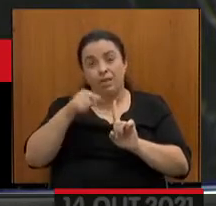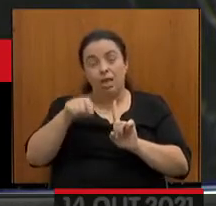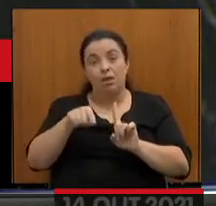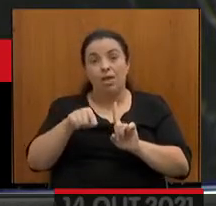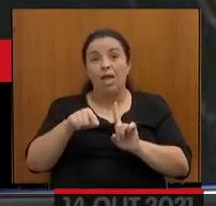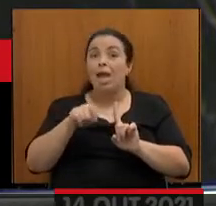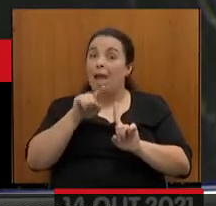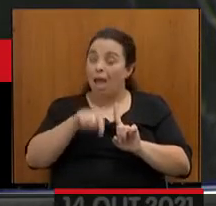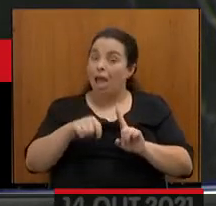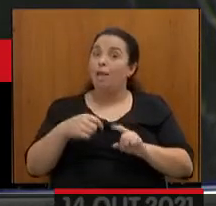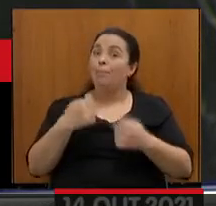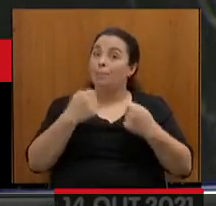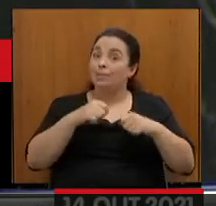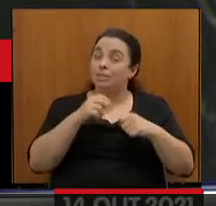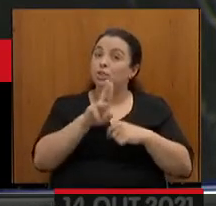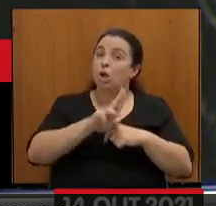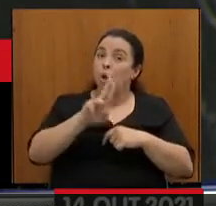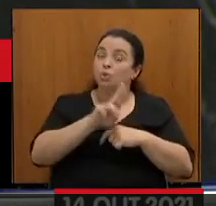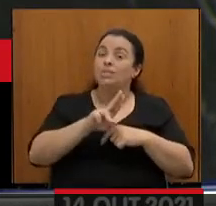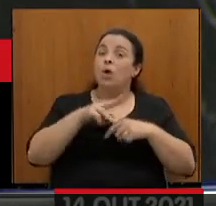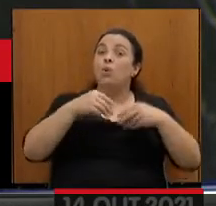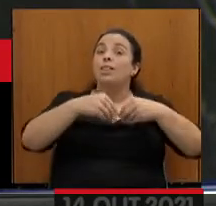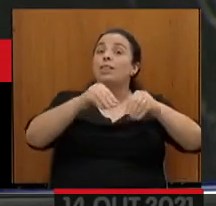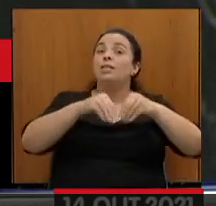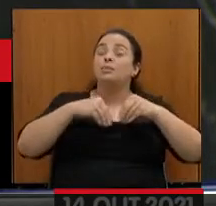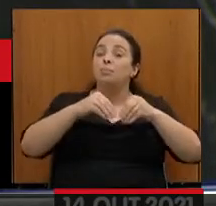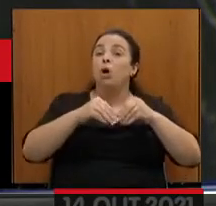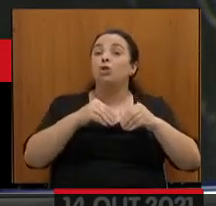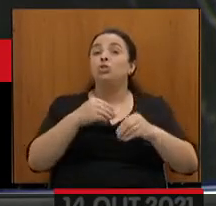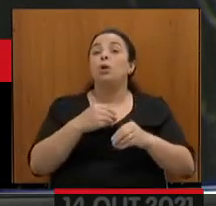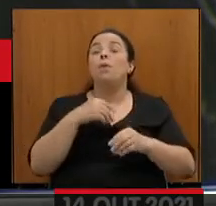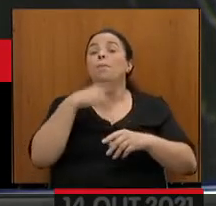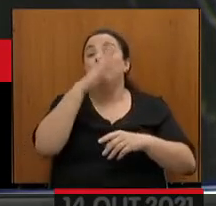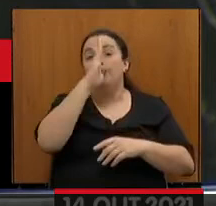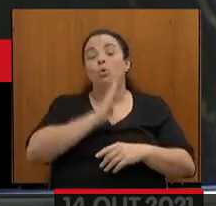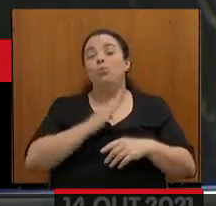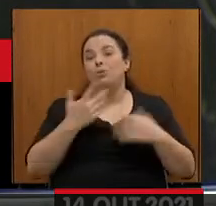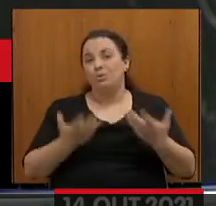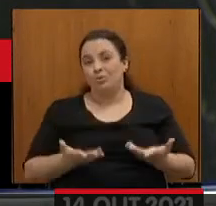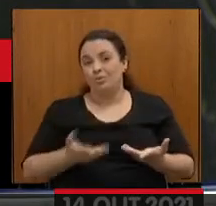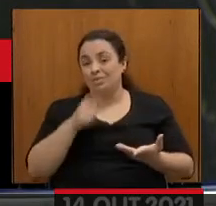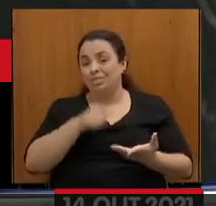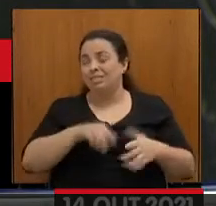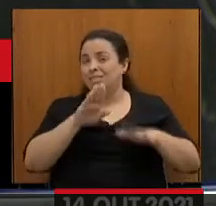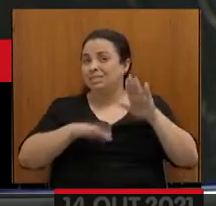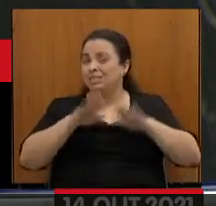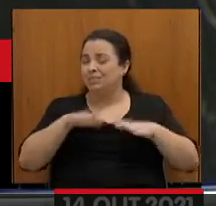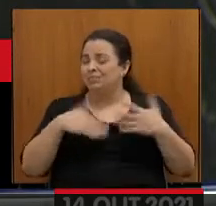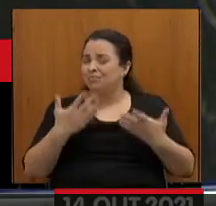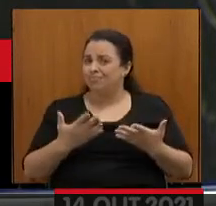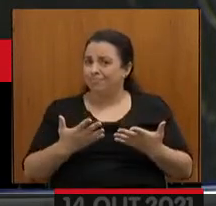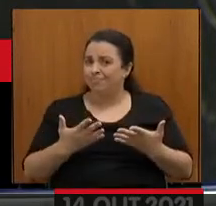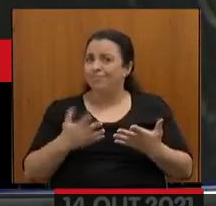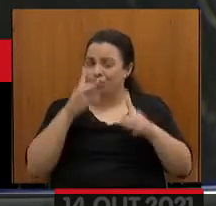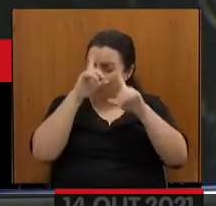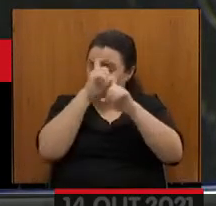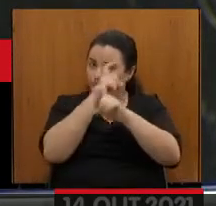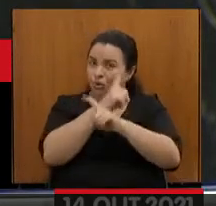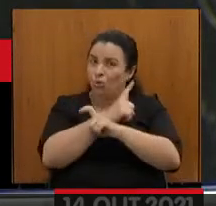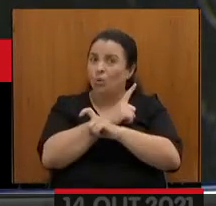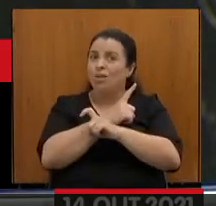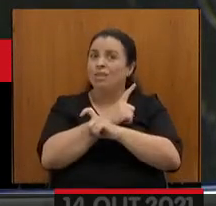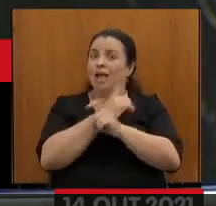impede com que ela consiga fazer um tratamento, fazer o pré-natal, né, e garantir assistência